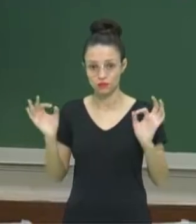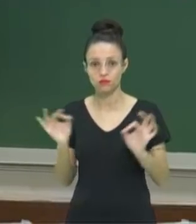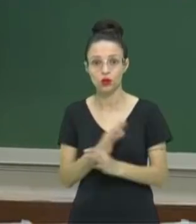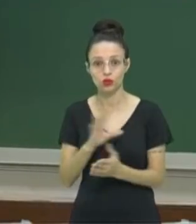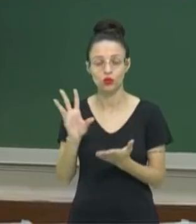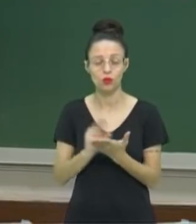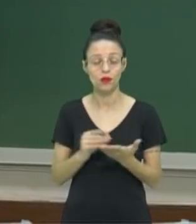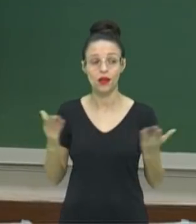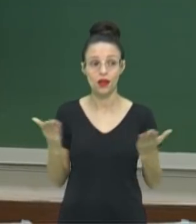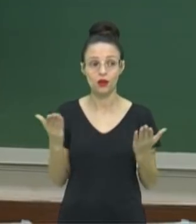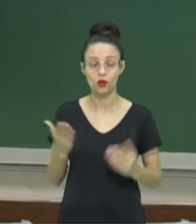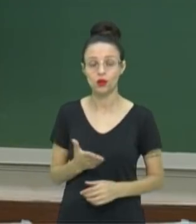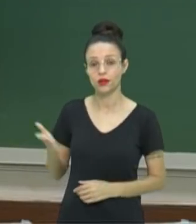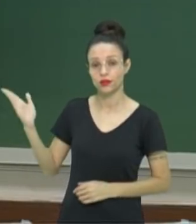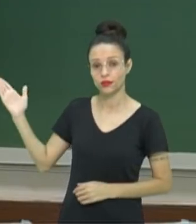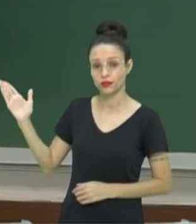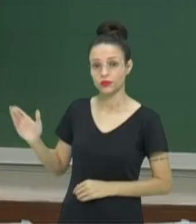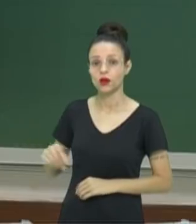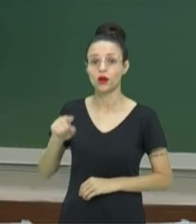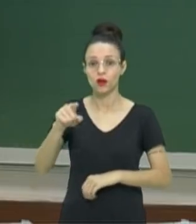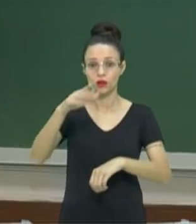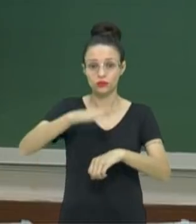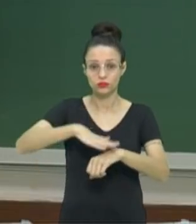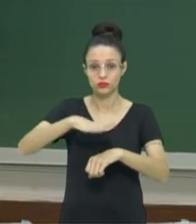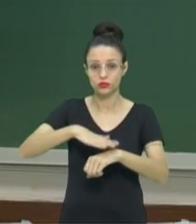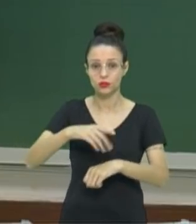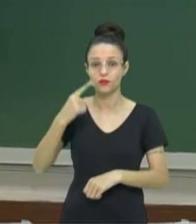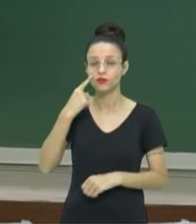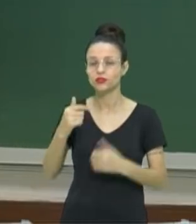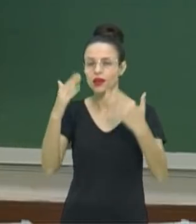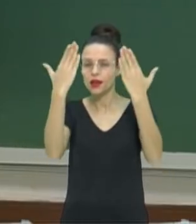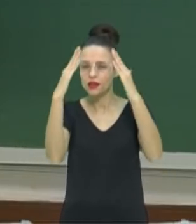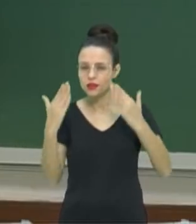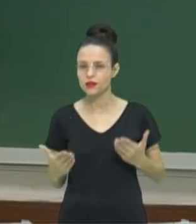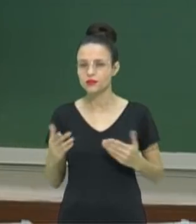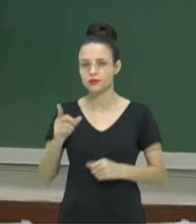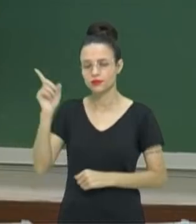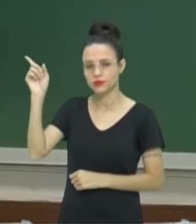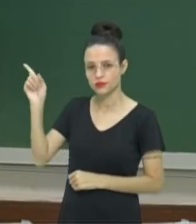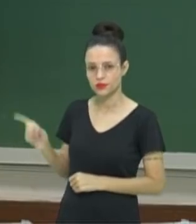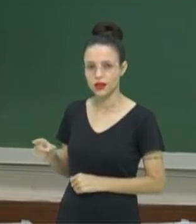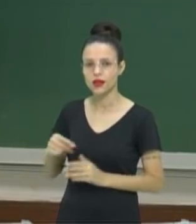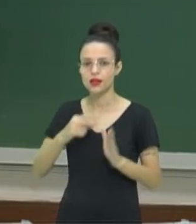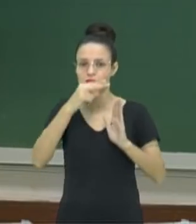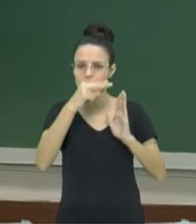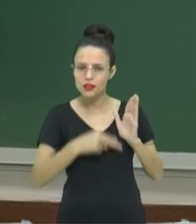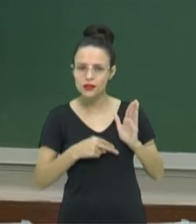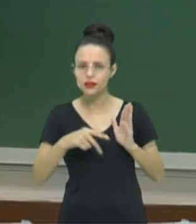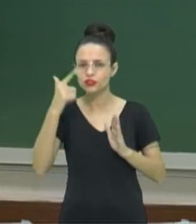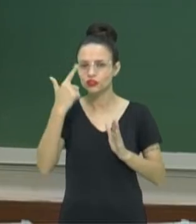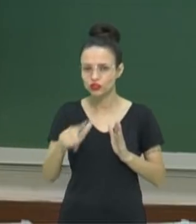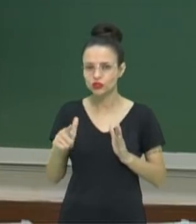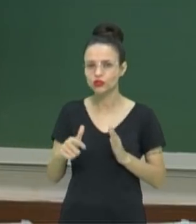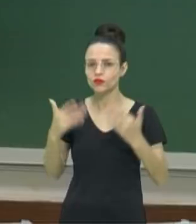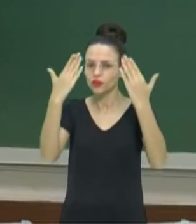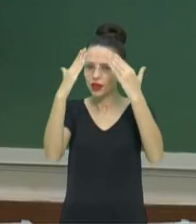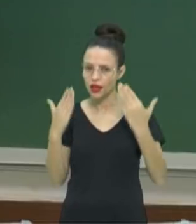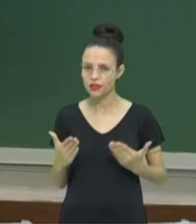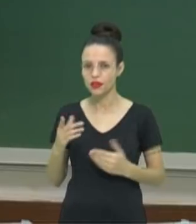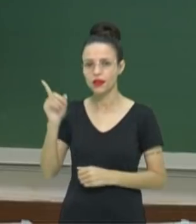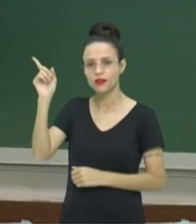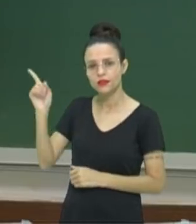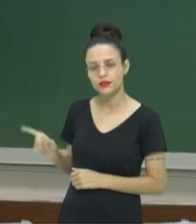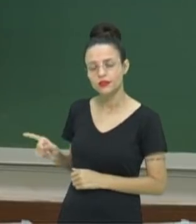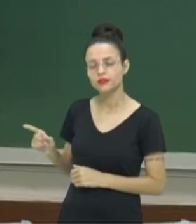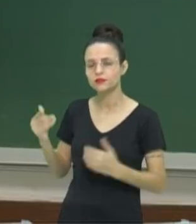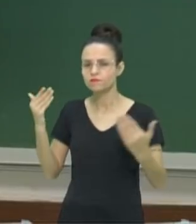lá no caderno? Vai ficar um tempinho aqui o mapa para que vocês consigam analisar. Leiam aí no caderno de vocês, analisem o que